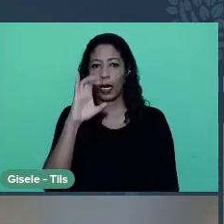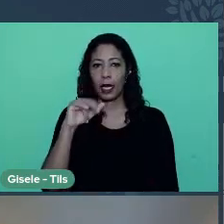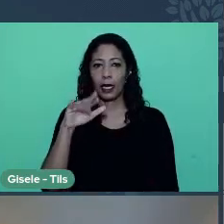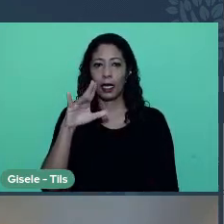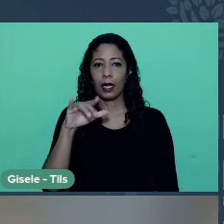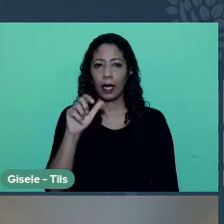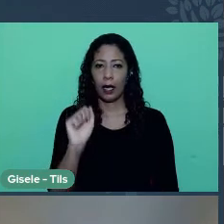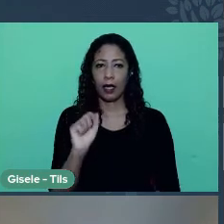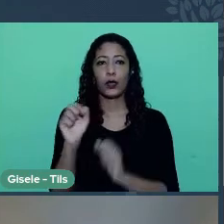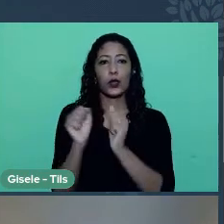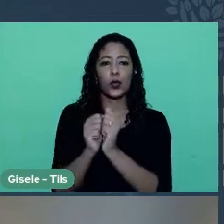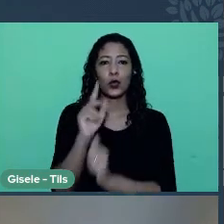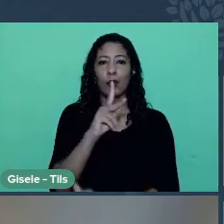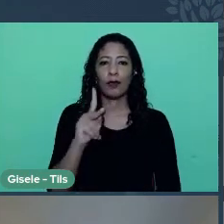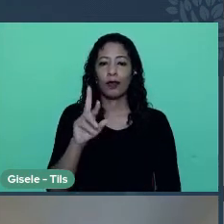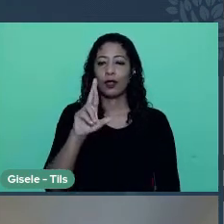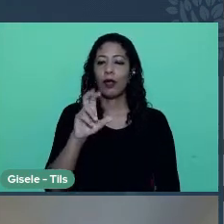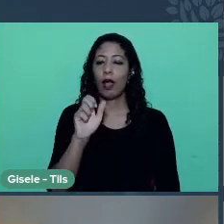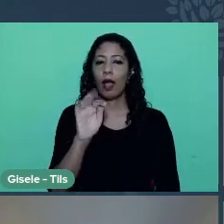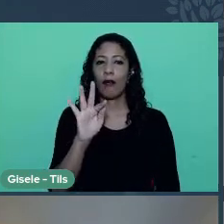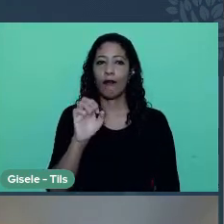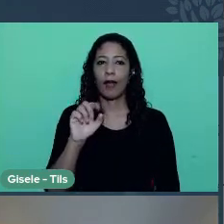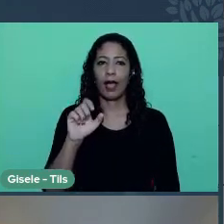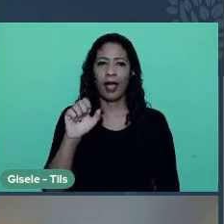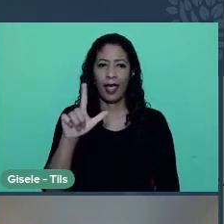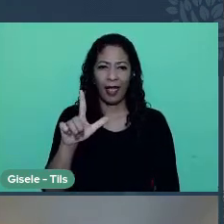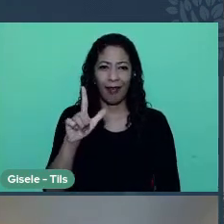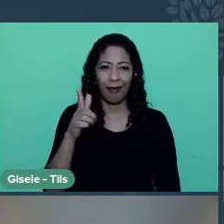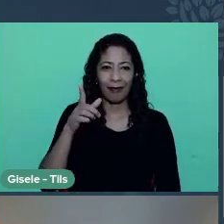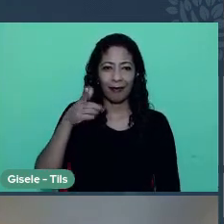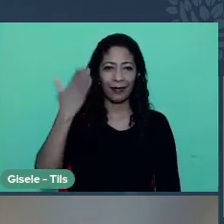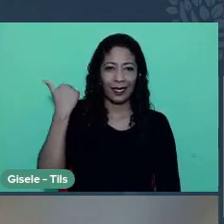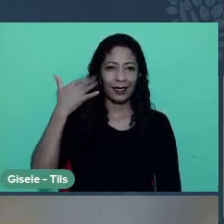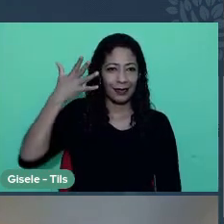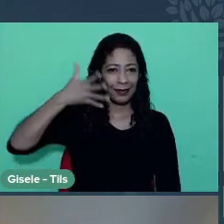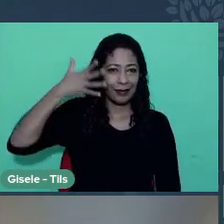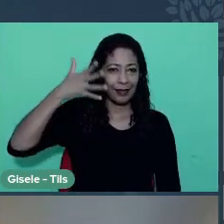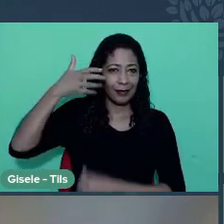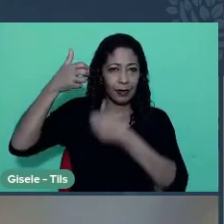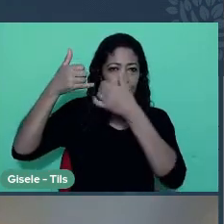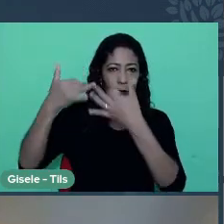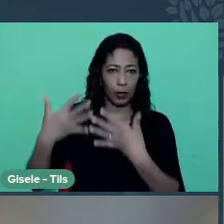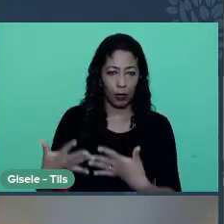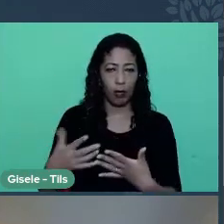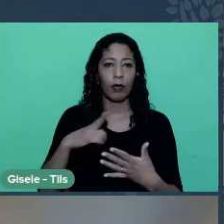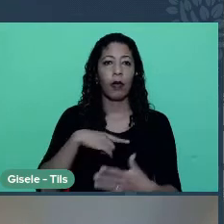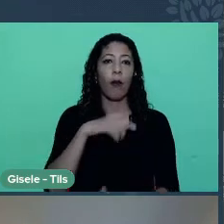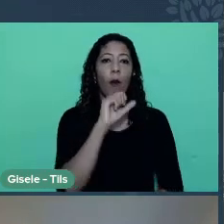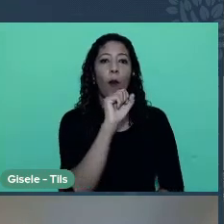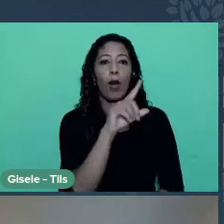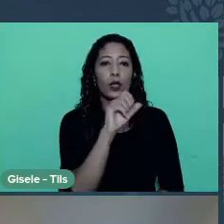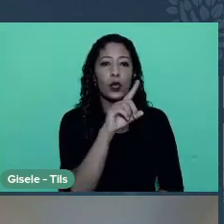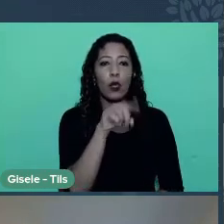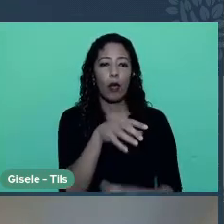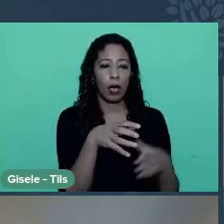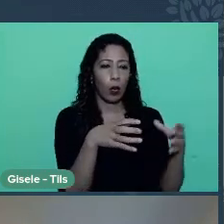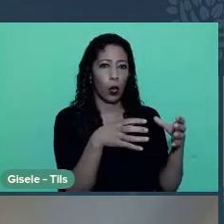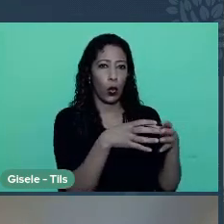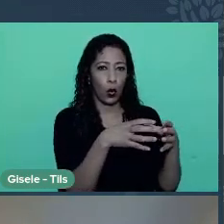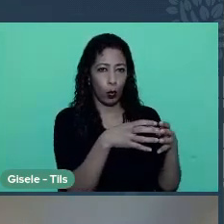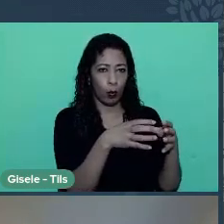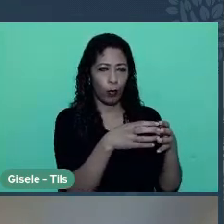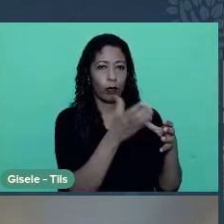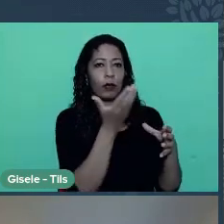aqui anteriormente apresentando. Então, aqui a gente tem em azul o grupo que teve uma dieta, uma